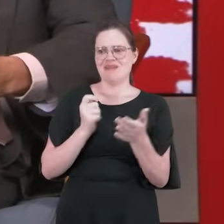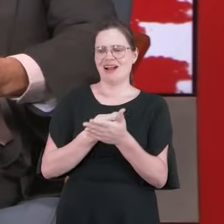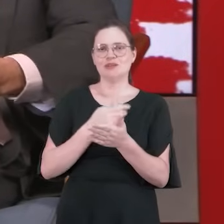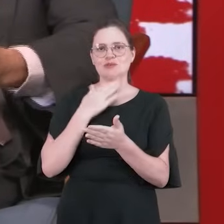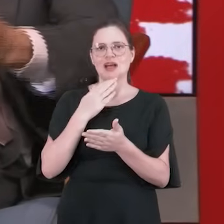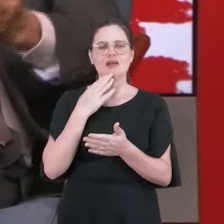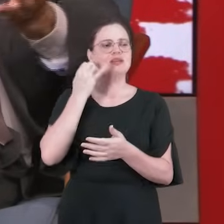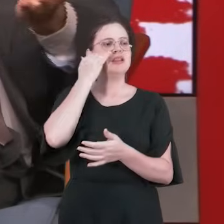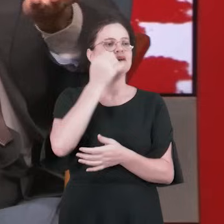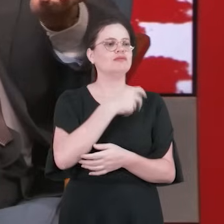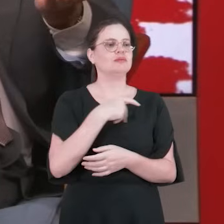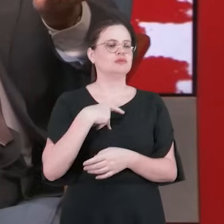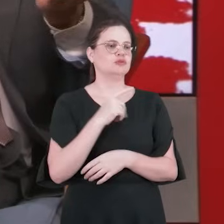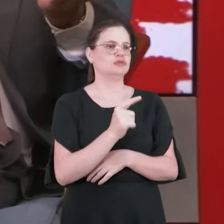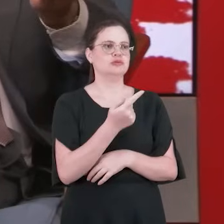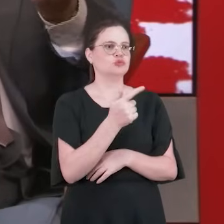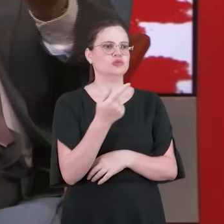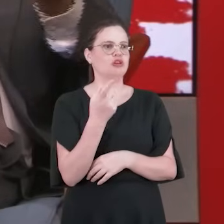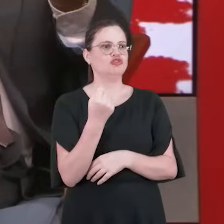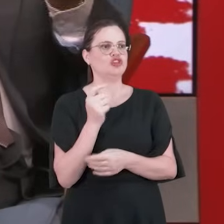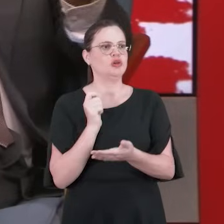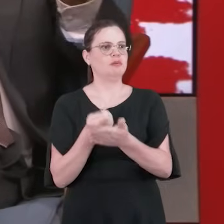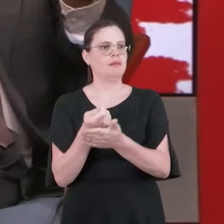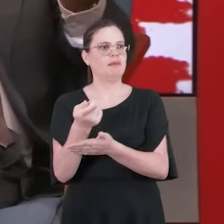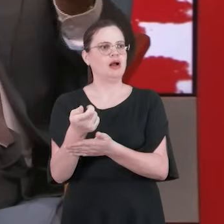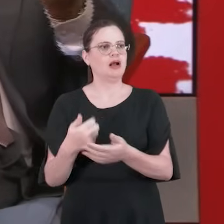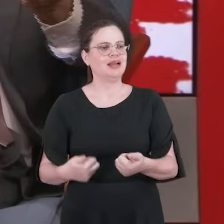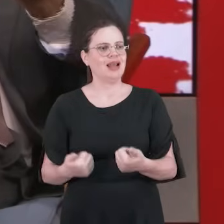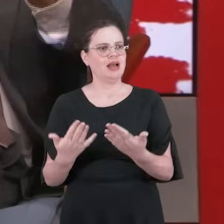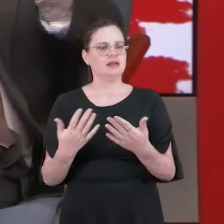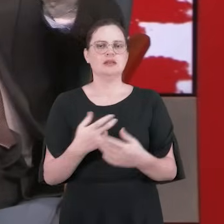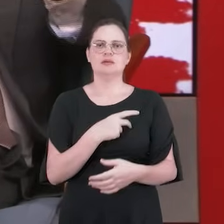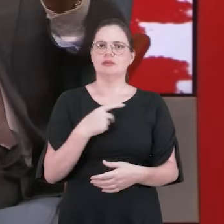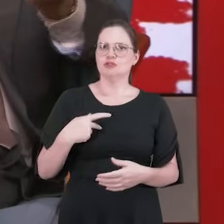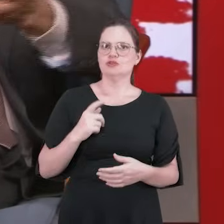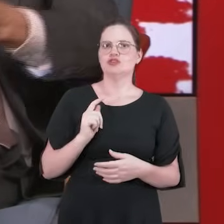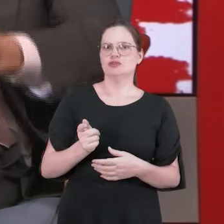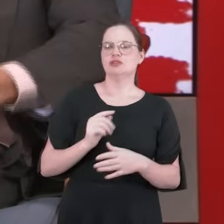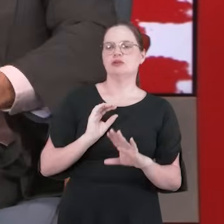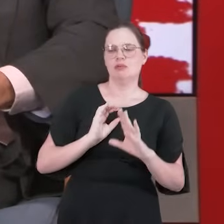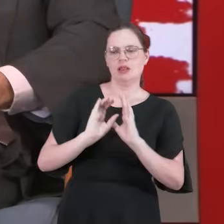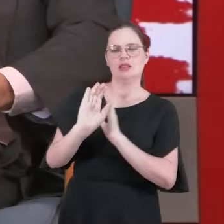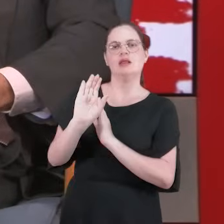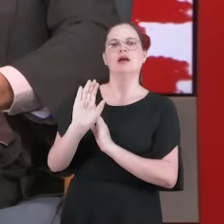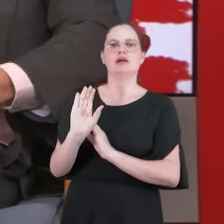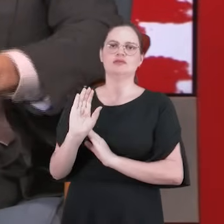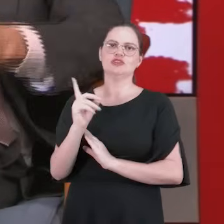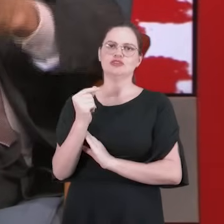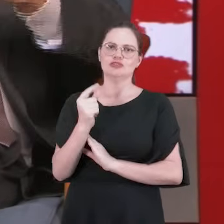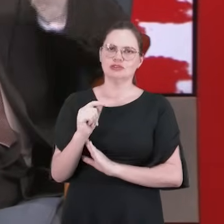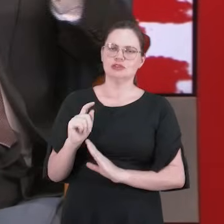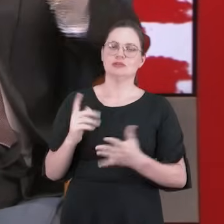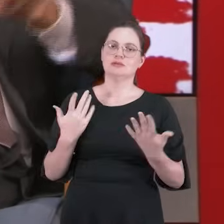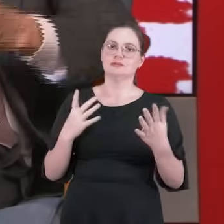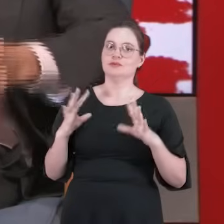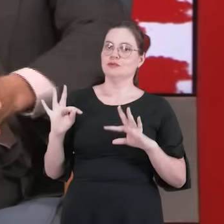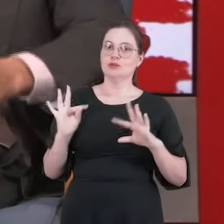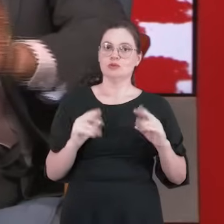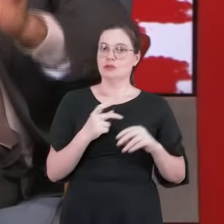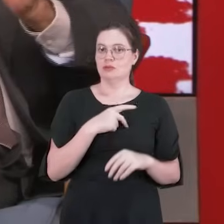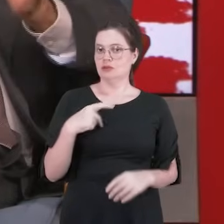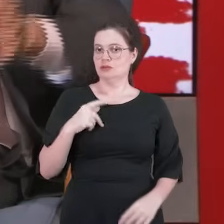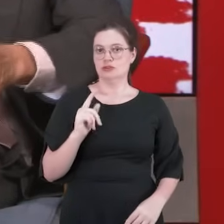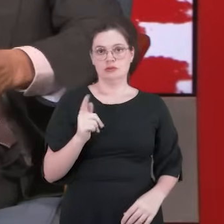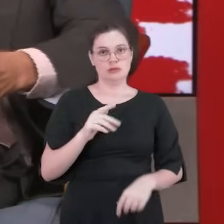Gedeuti. Gedeuti, não tenho como pagar as despesas. Aí Gedeuti mandava dinheiro, entendeu? Tudo aquilo que ele,